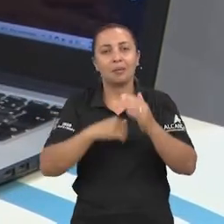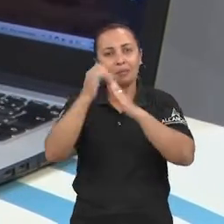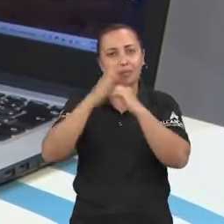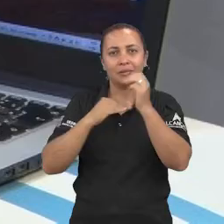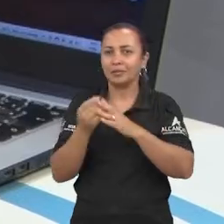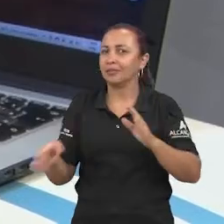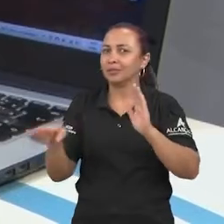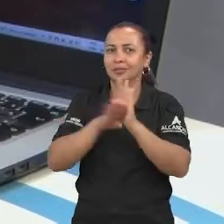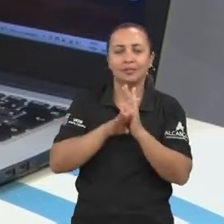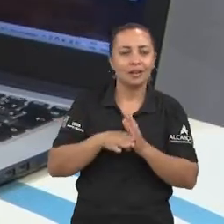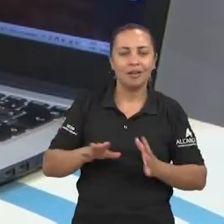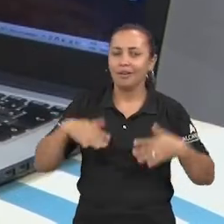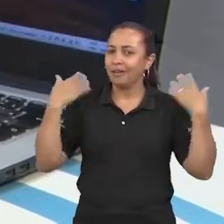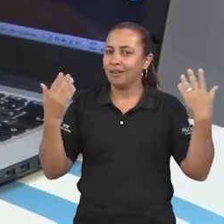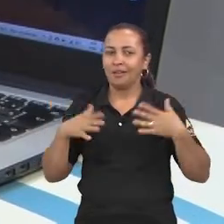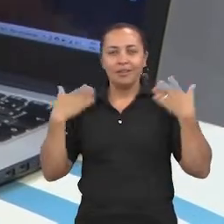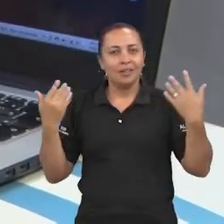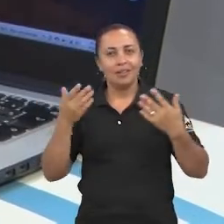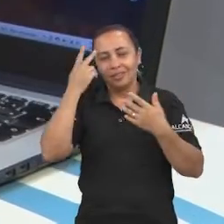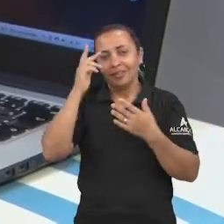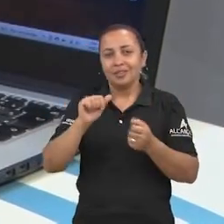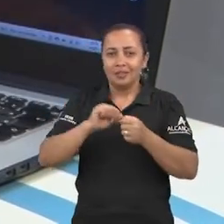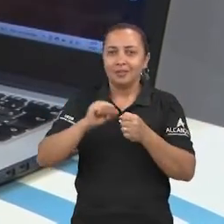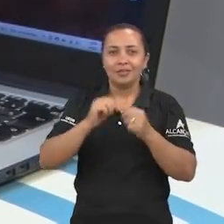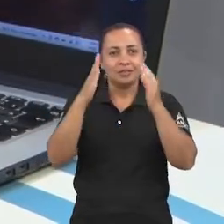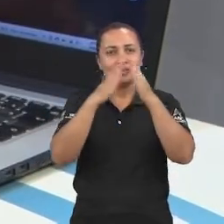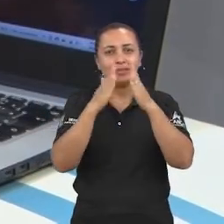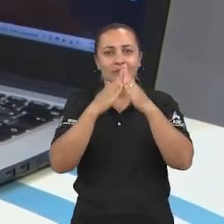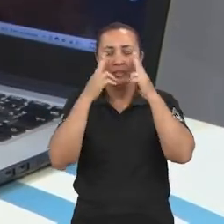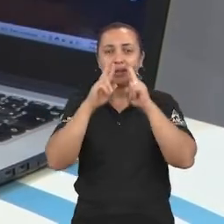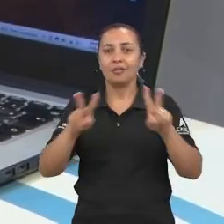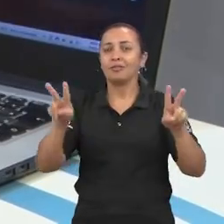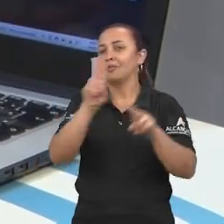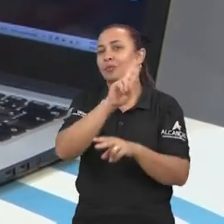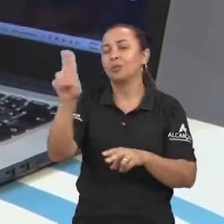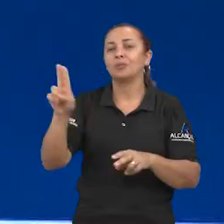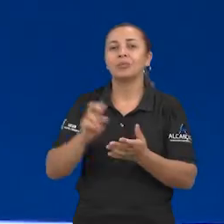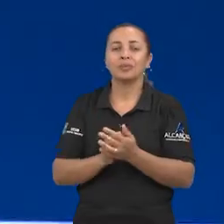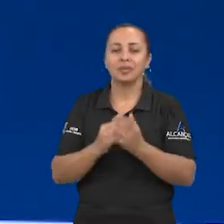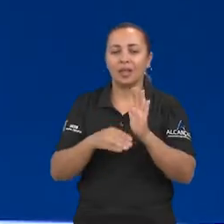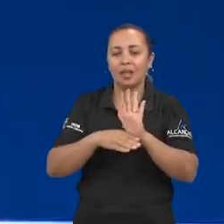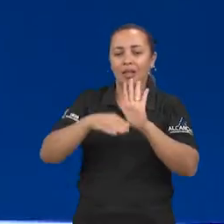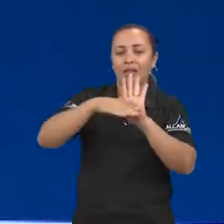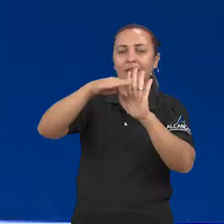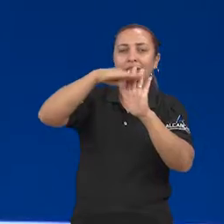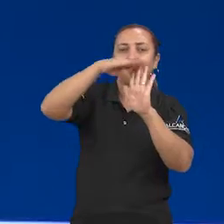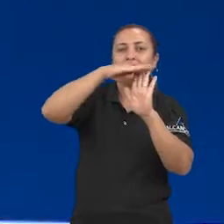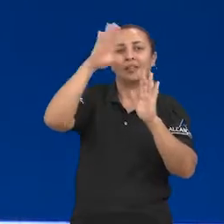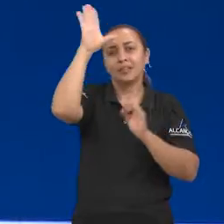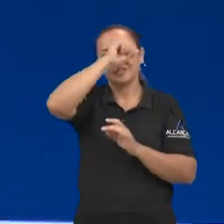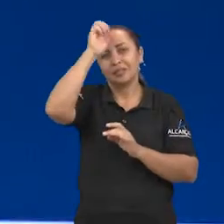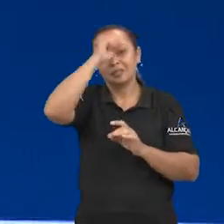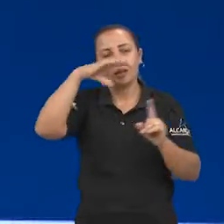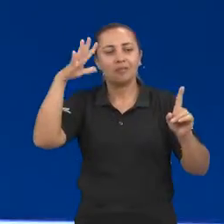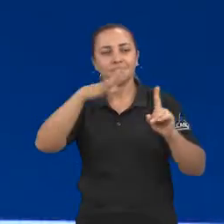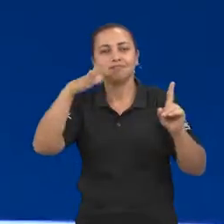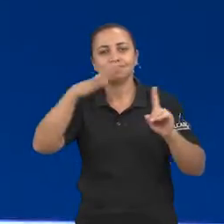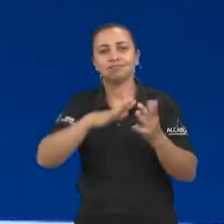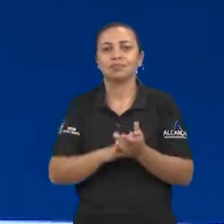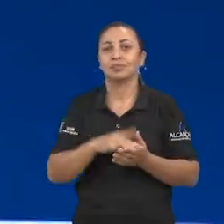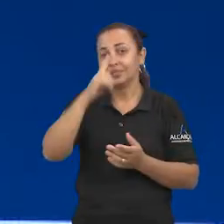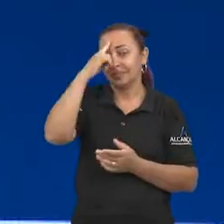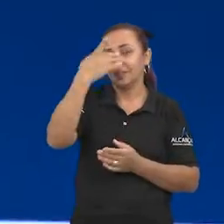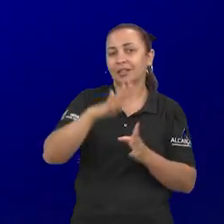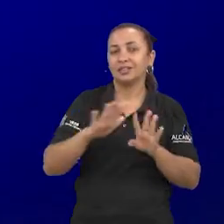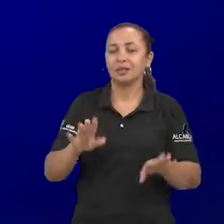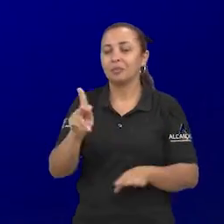chegar motivado a fazer isso em casa, a ver o nome dele no ranking. E ele vai se estimulando a aprender por si só. A ideia é